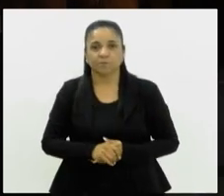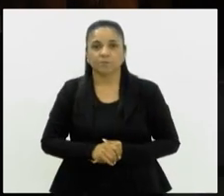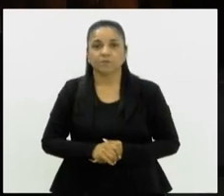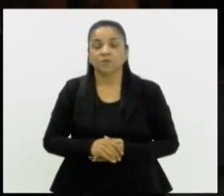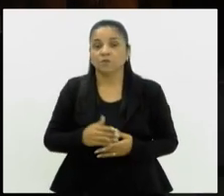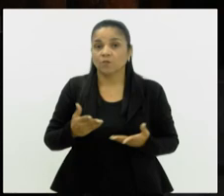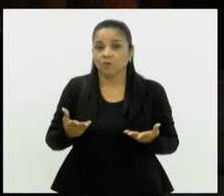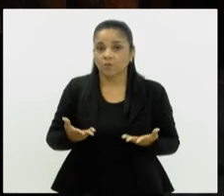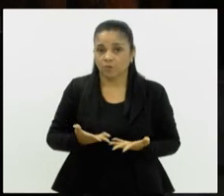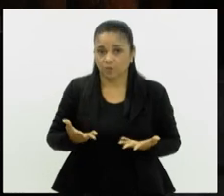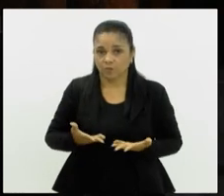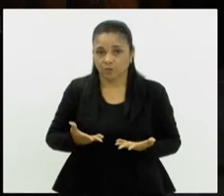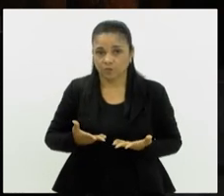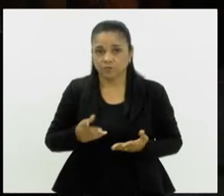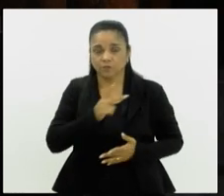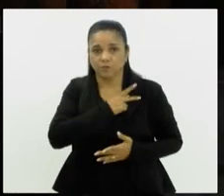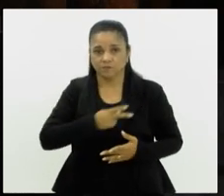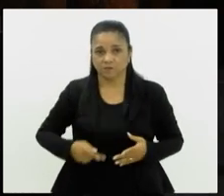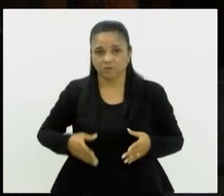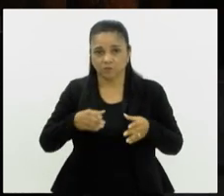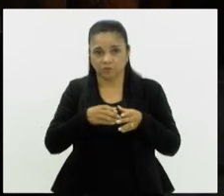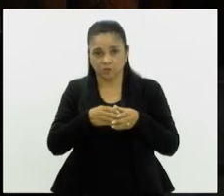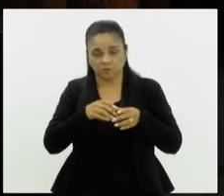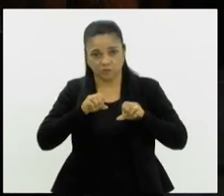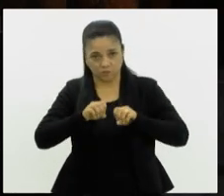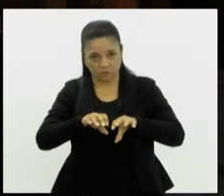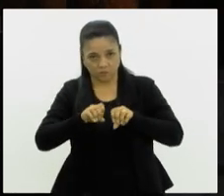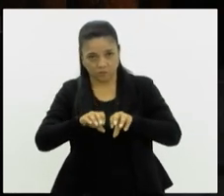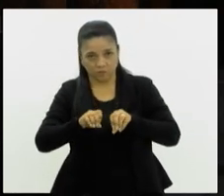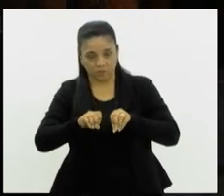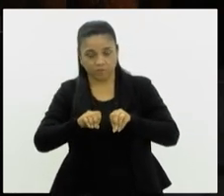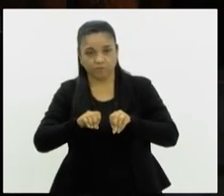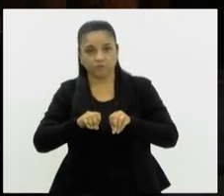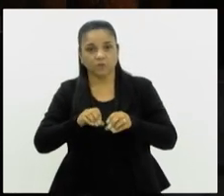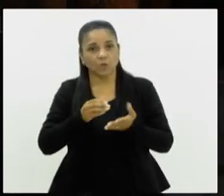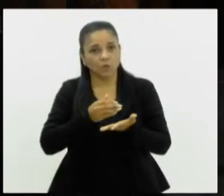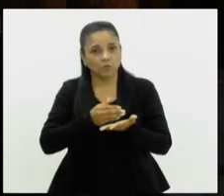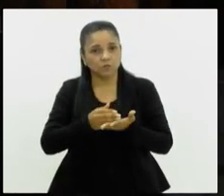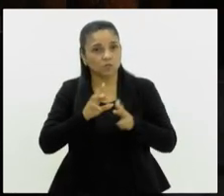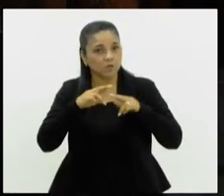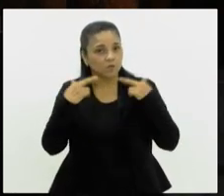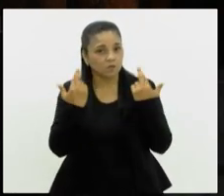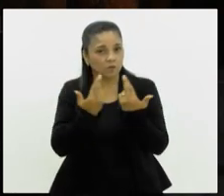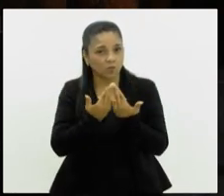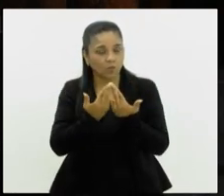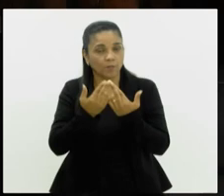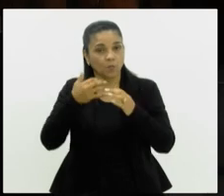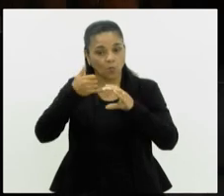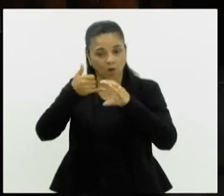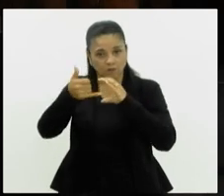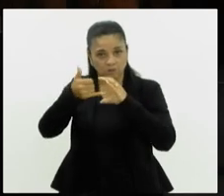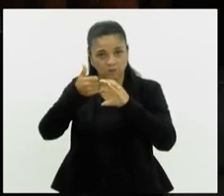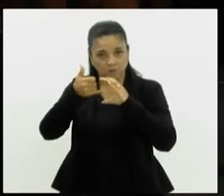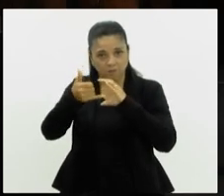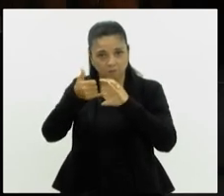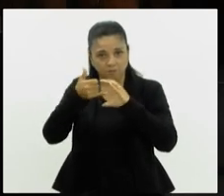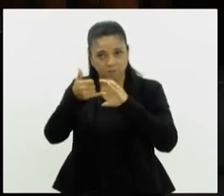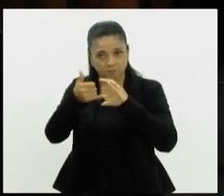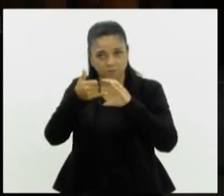hoje, o presidente da Comissão de Educação iniciou uma reunião por WhatsApp